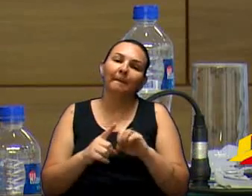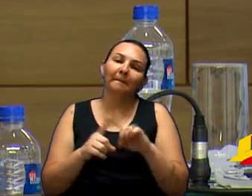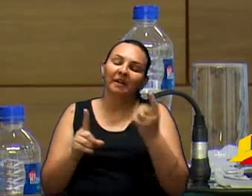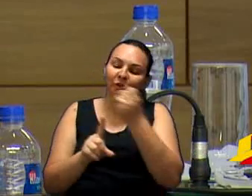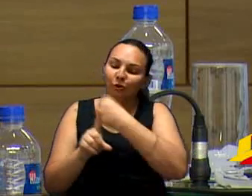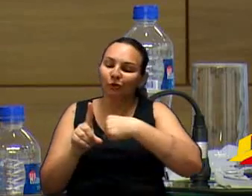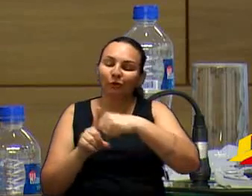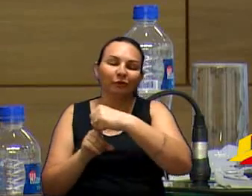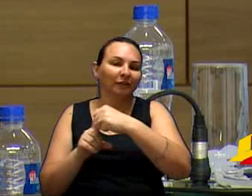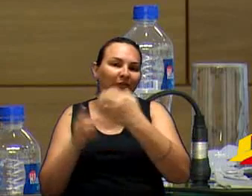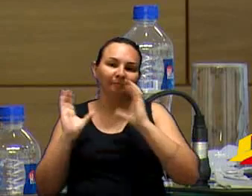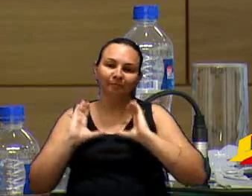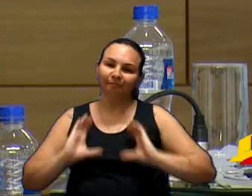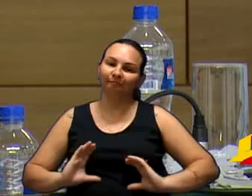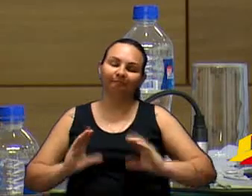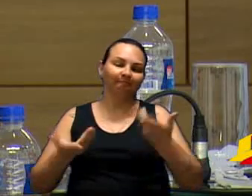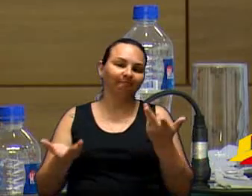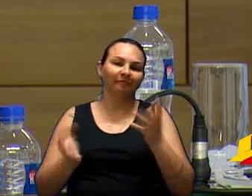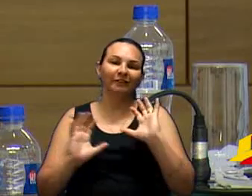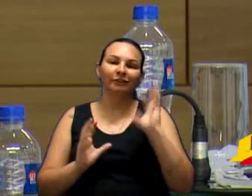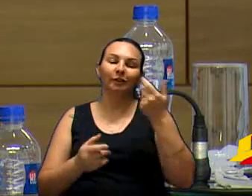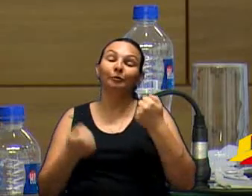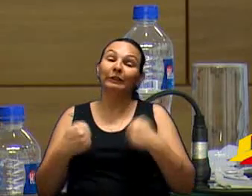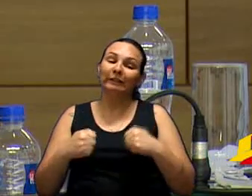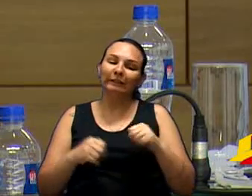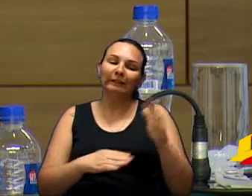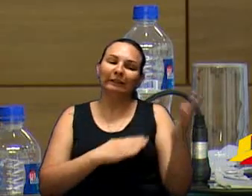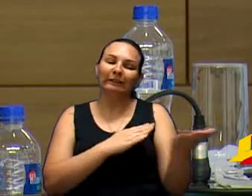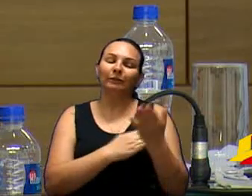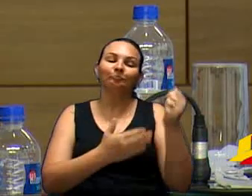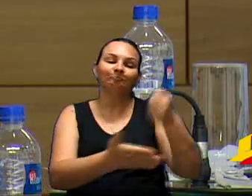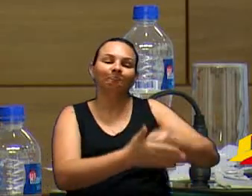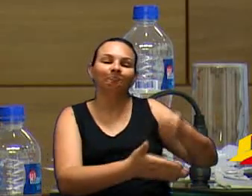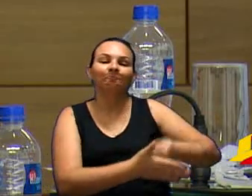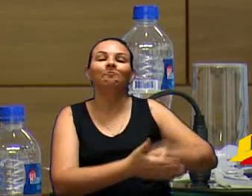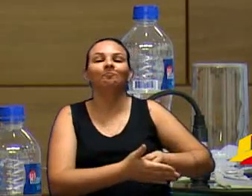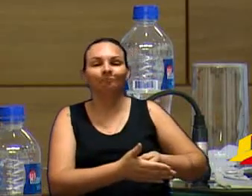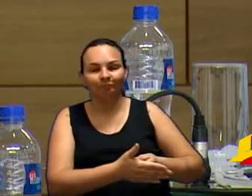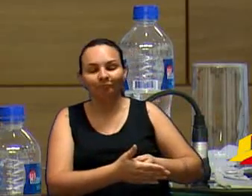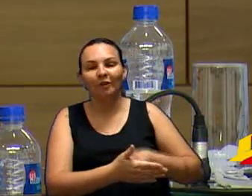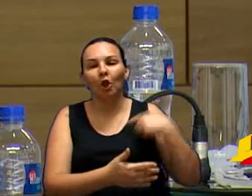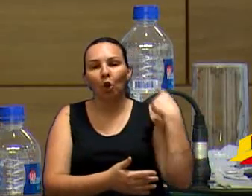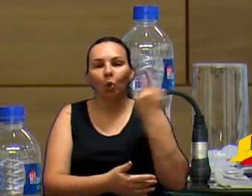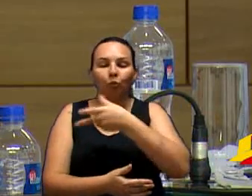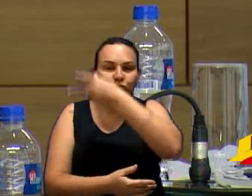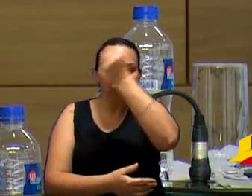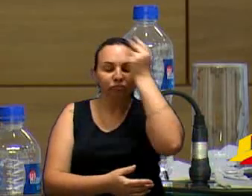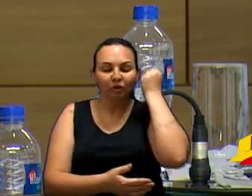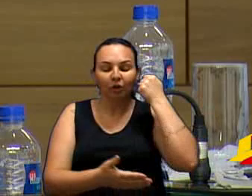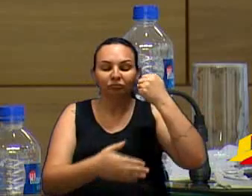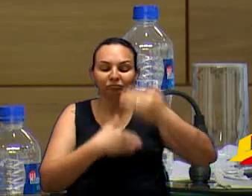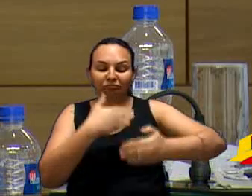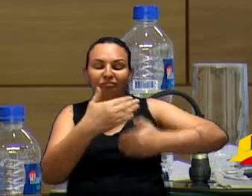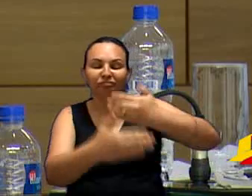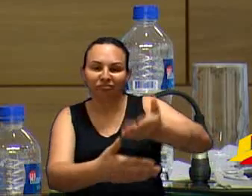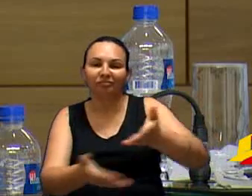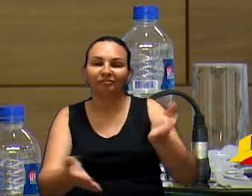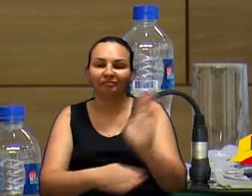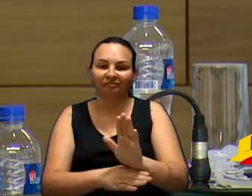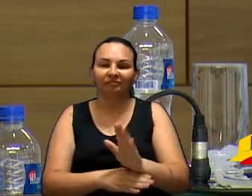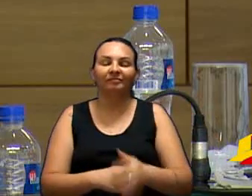civil as coisas não acontecem também precisa sociedade civil cobrar e o poder público também fazia andar com relação a